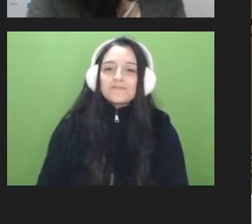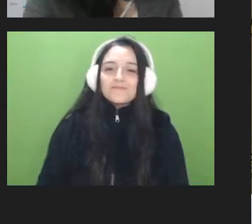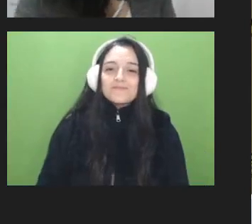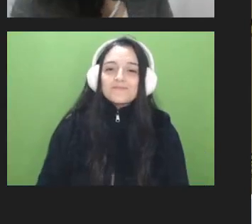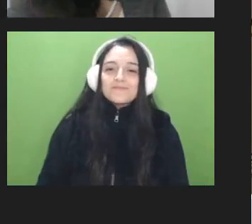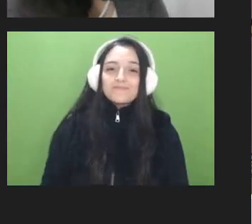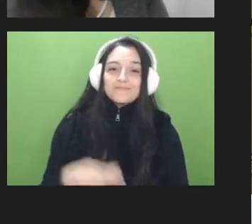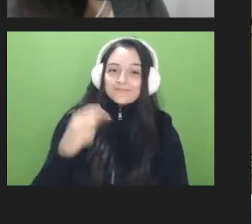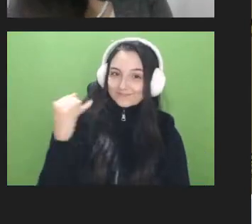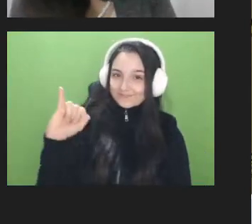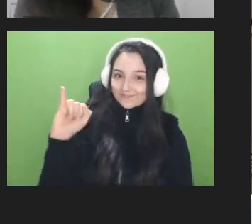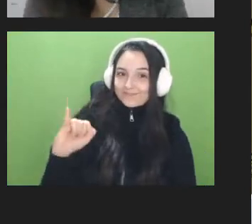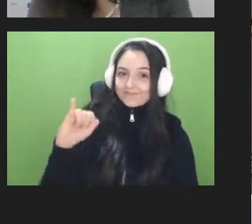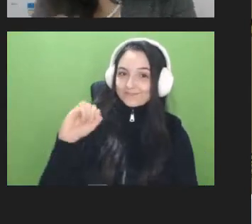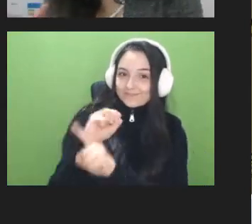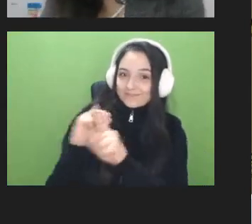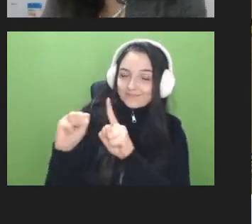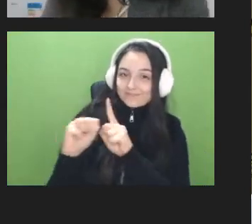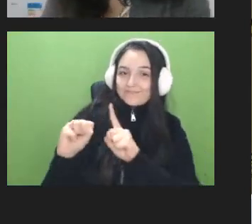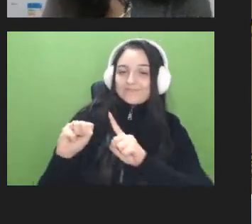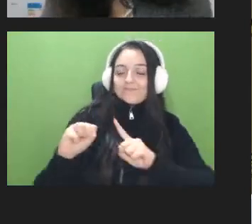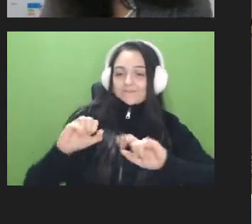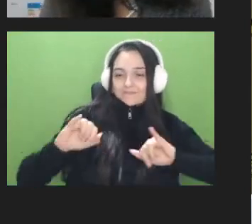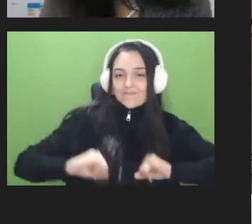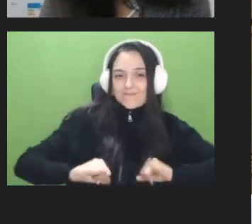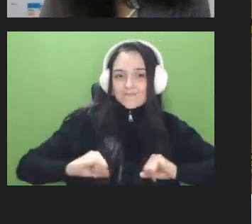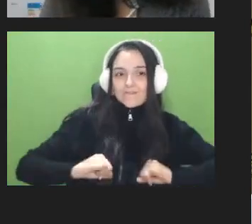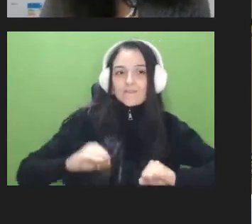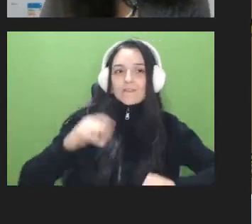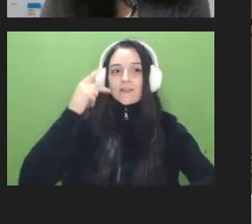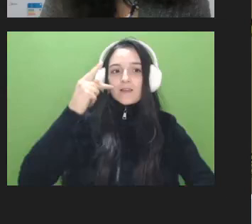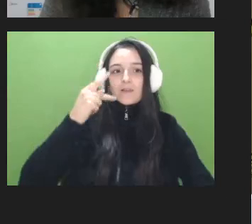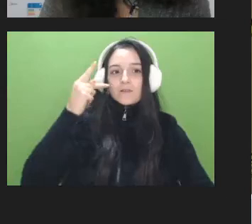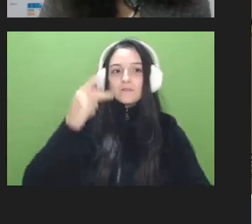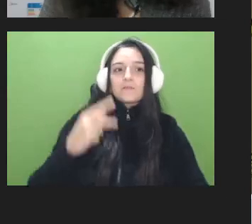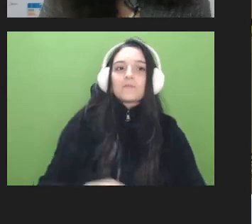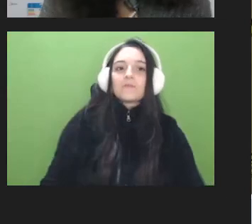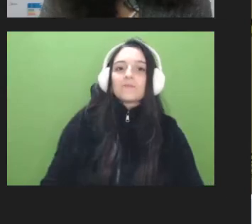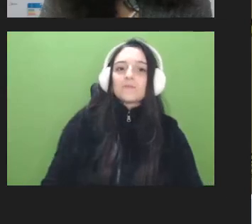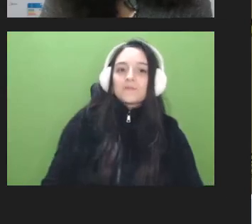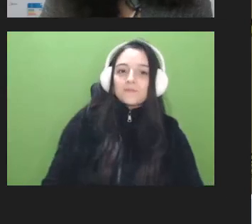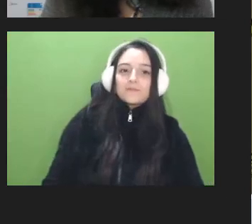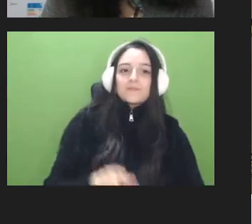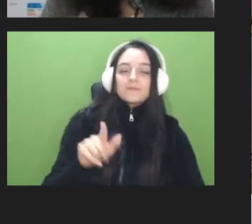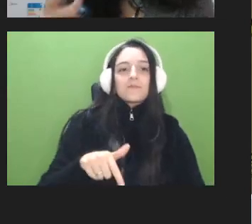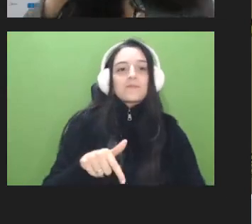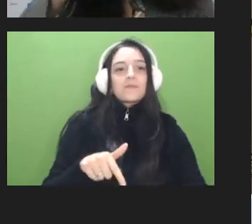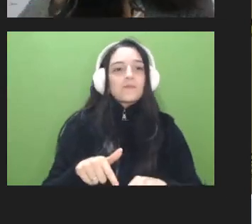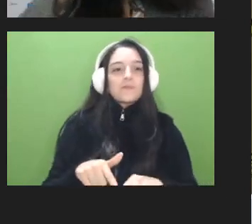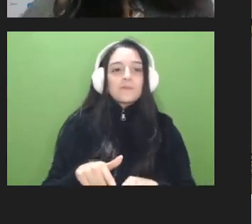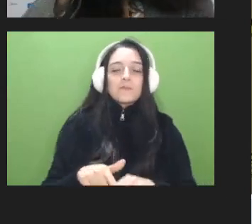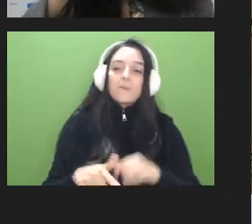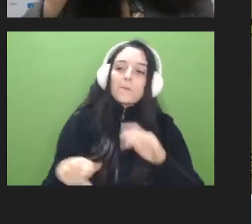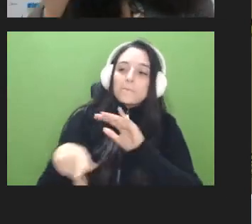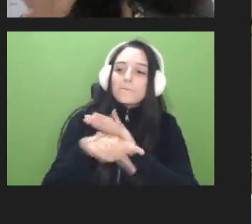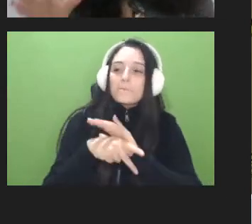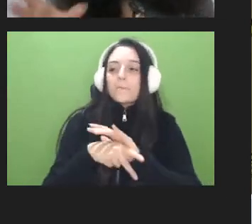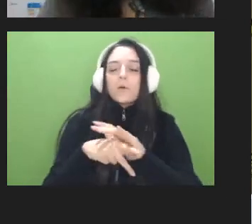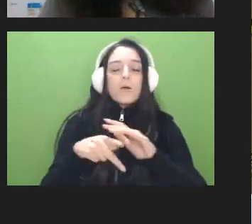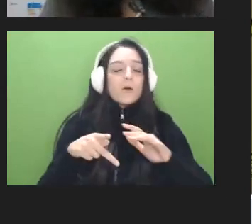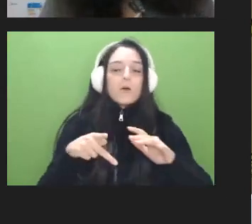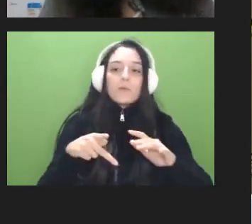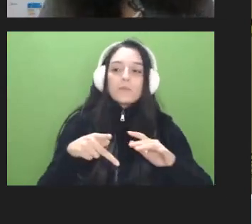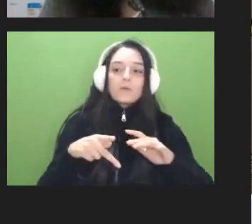por relações que excluem, por relações que diminuem as possibilidades de participação, que diminuem a potência de um